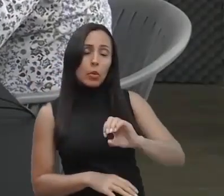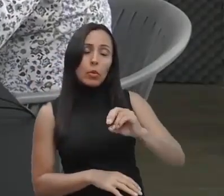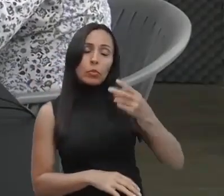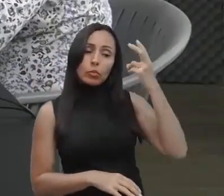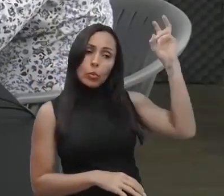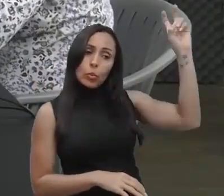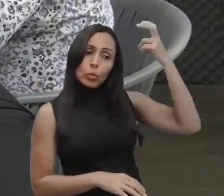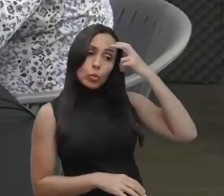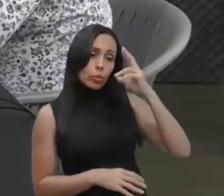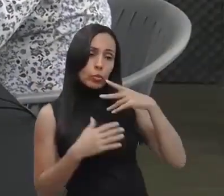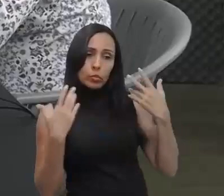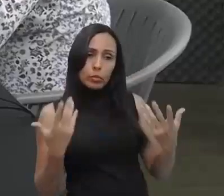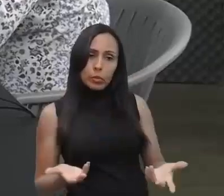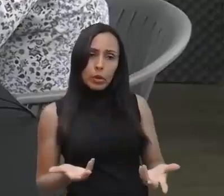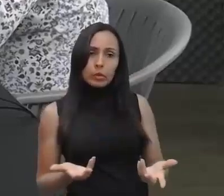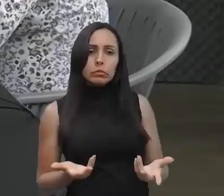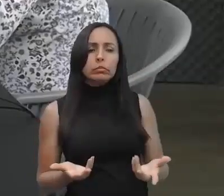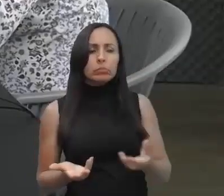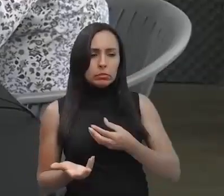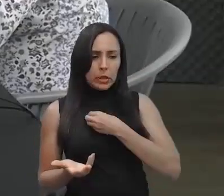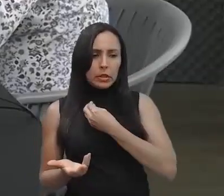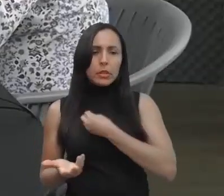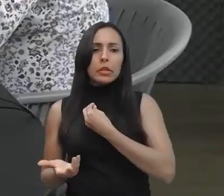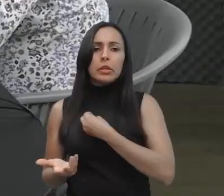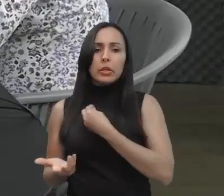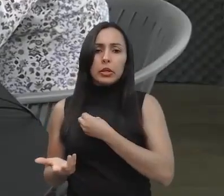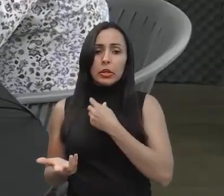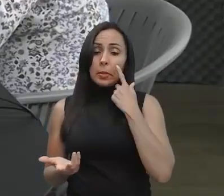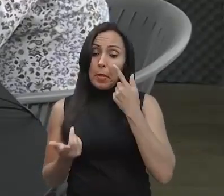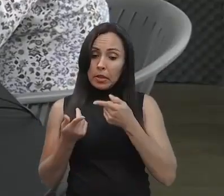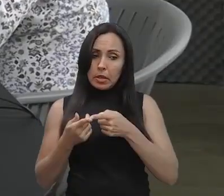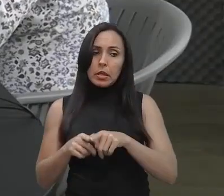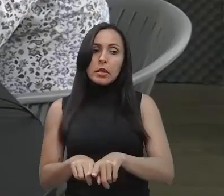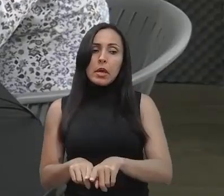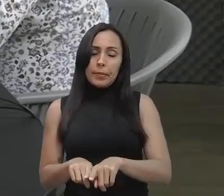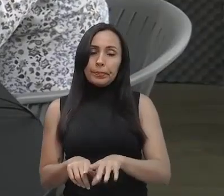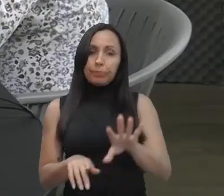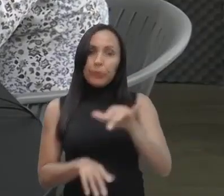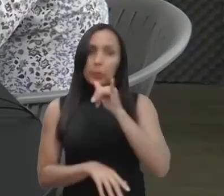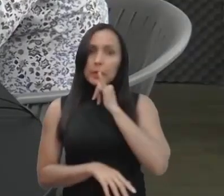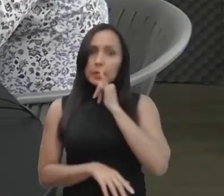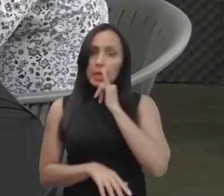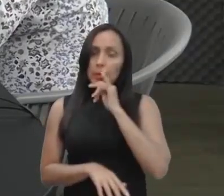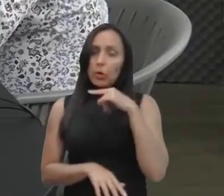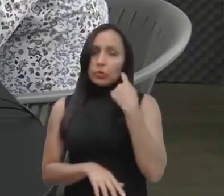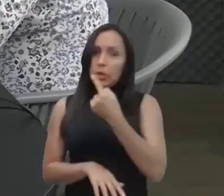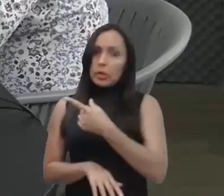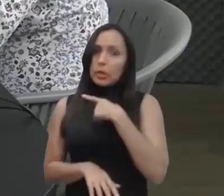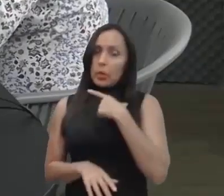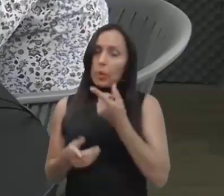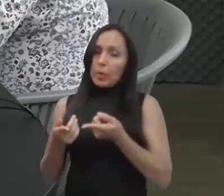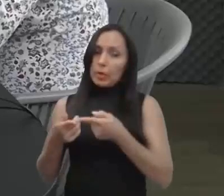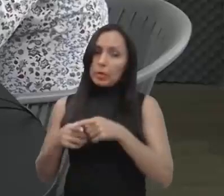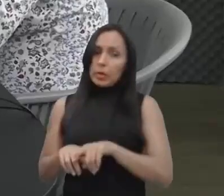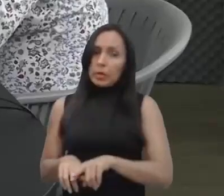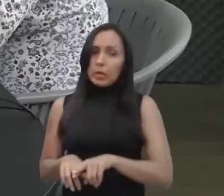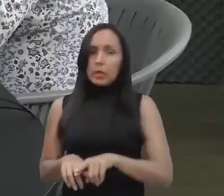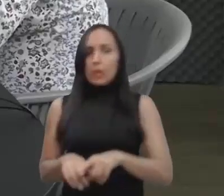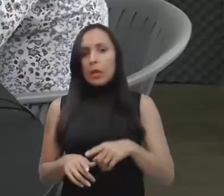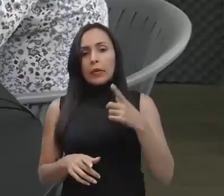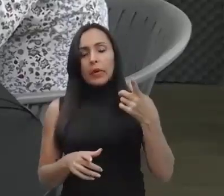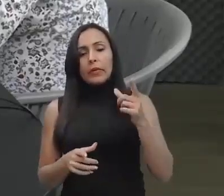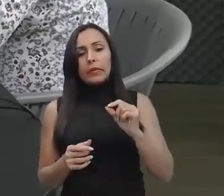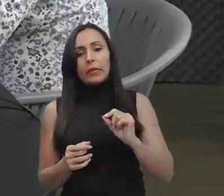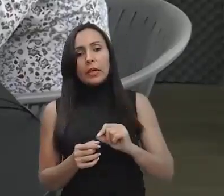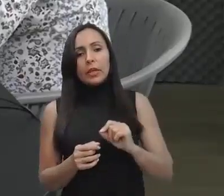secretaria de educação existem assim parcerias né Por exemplo a gente tem um uma parceria agora a pouco que a gente vai fazer que é o maio